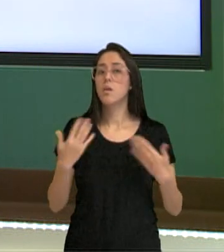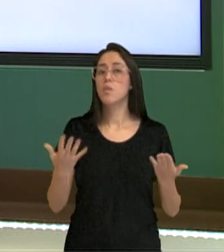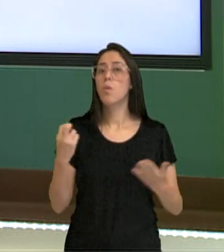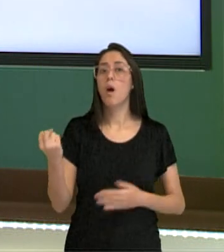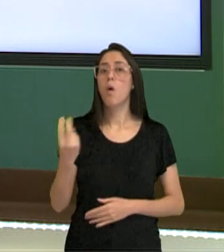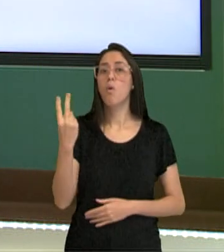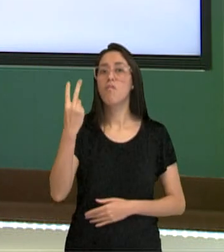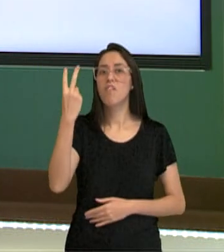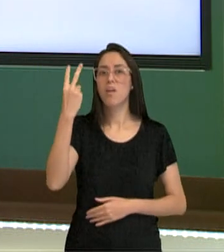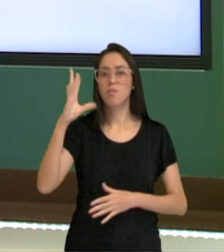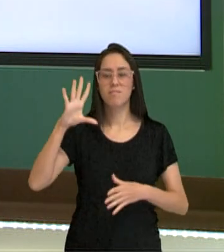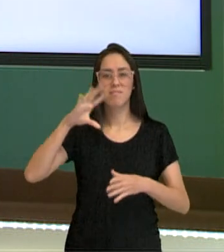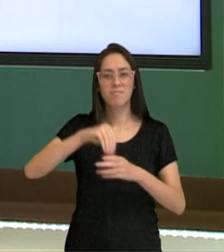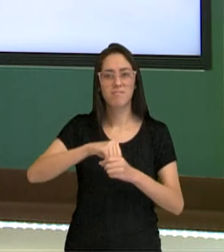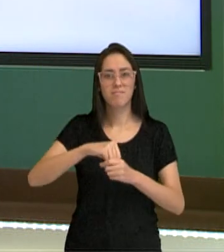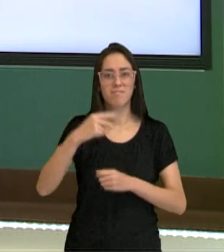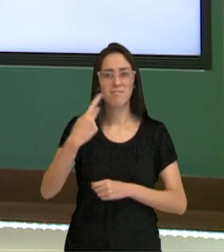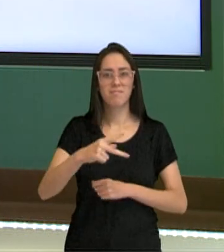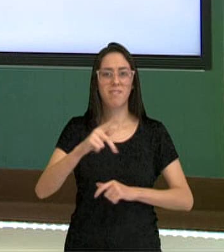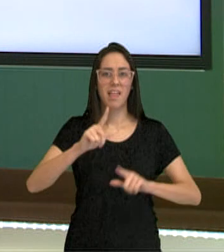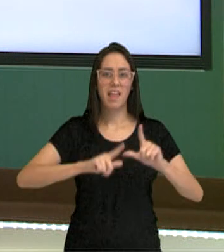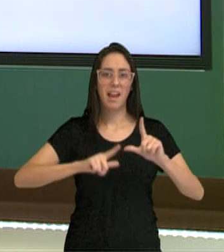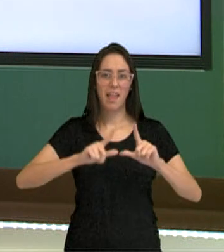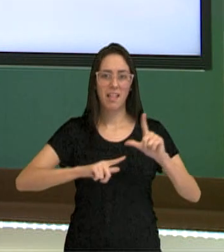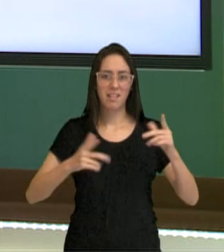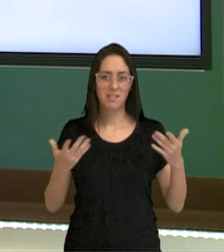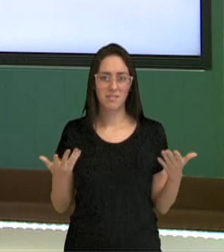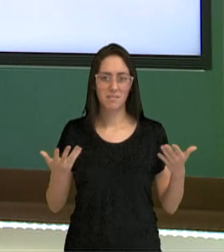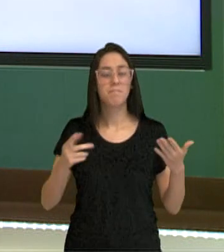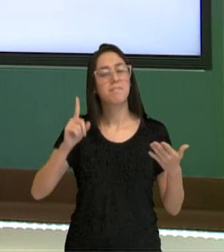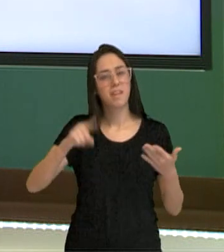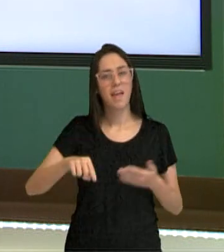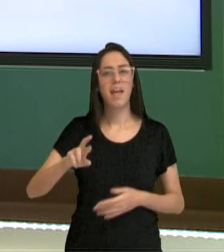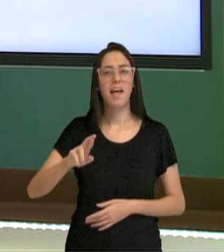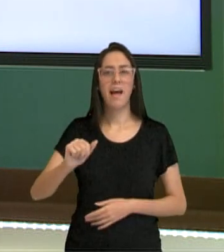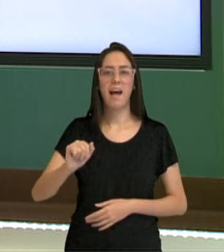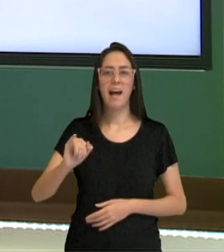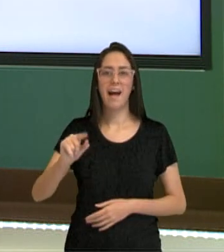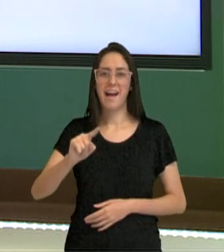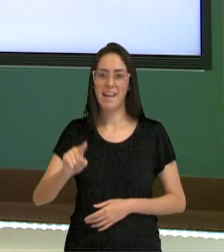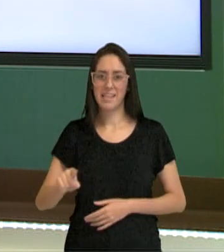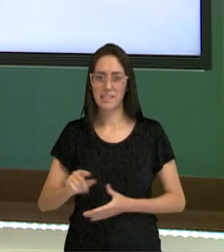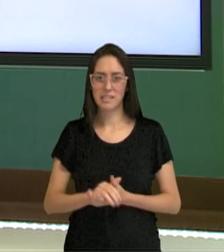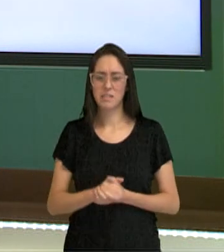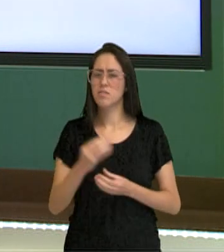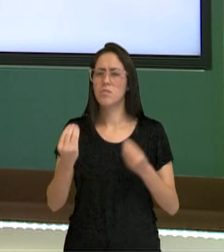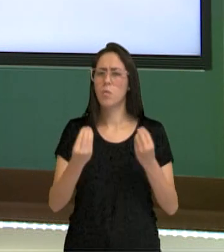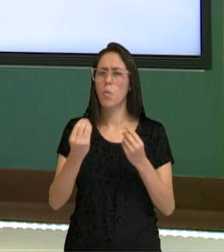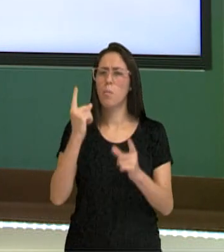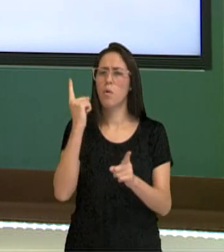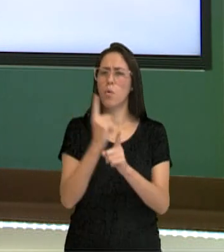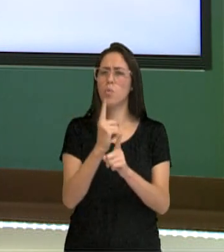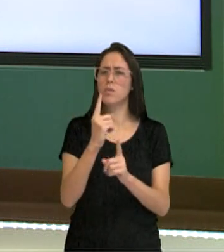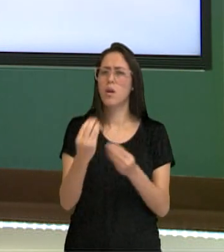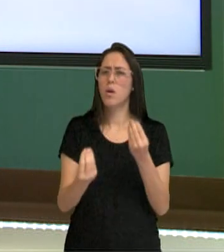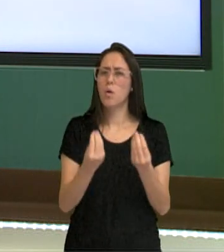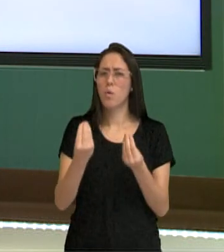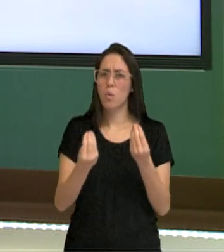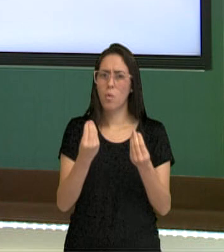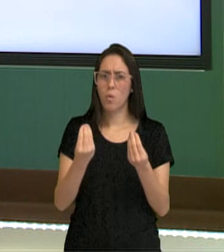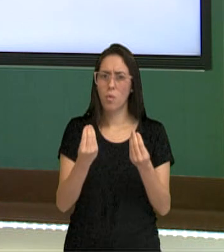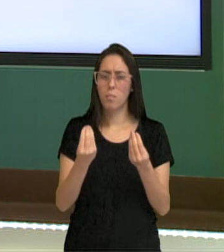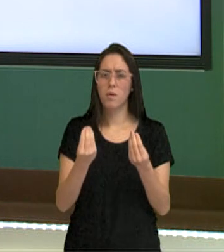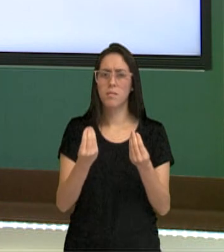numérico atribuído àquela letra? Isso é a raiz, ok? Como que eu faço para encontrar? Eu faço uma simples de